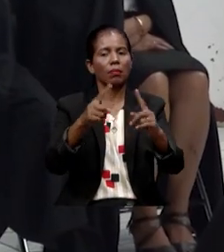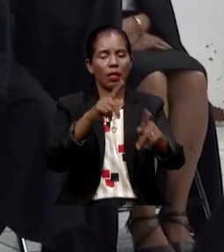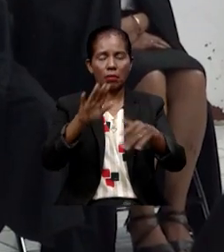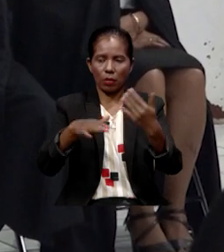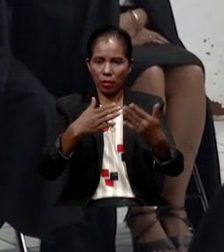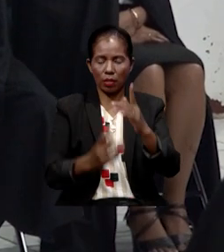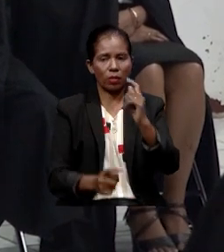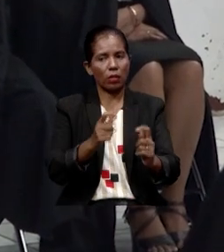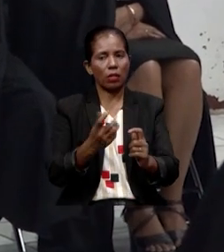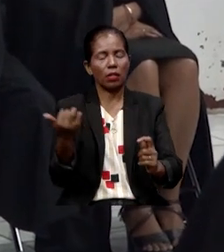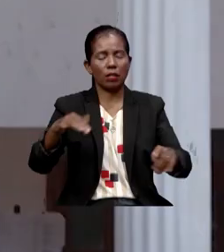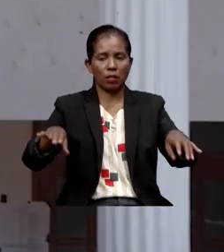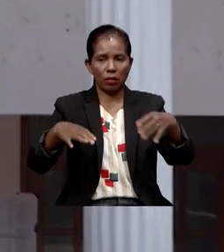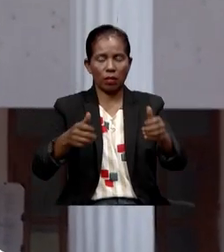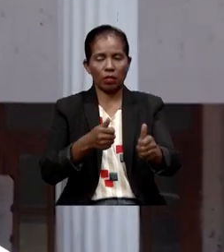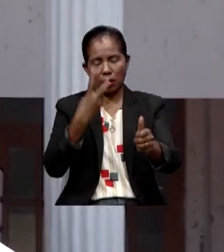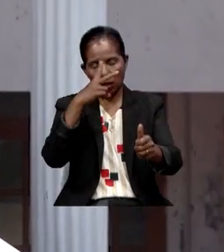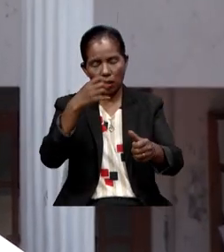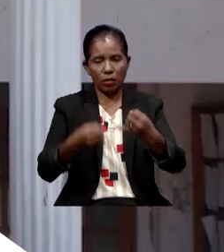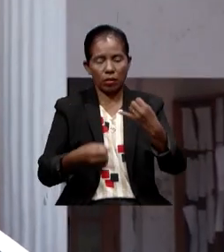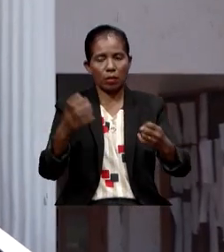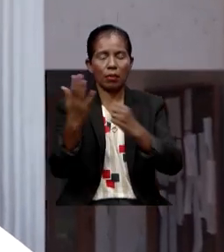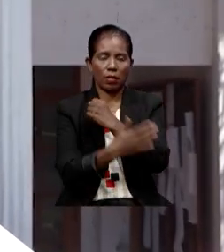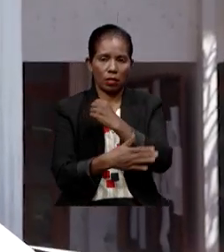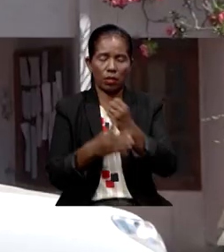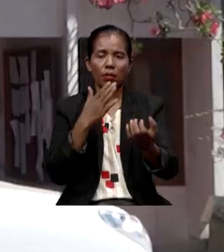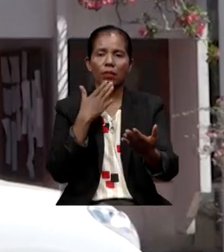no tribunal Sira nem serviço a tu garante justiça para nação no dia. José Mendes, Jacinto Fu.